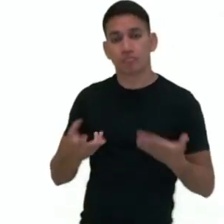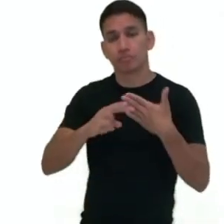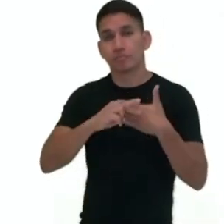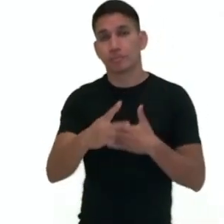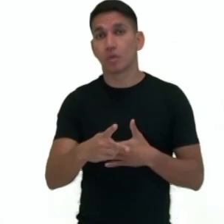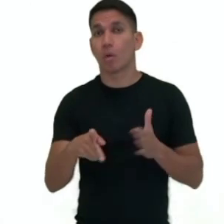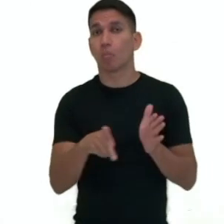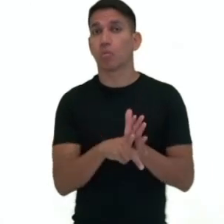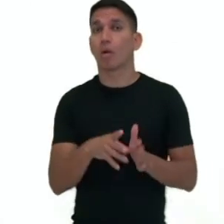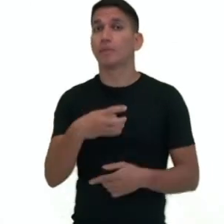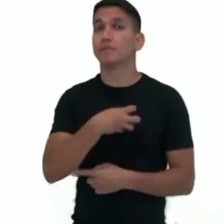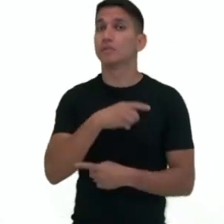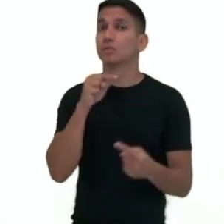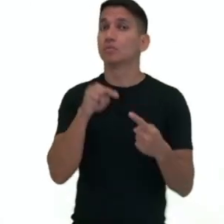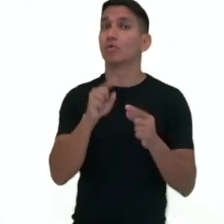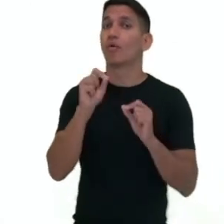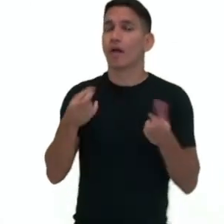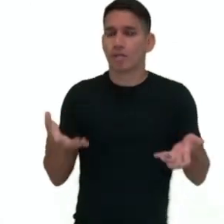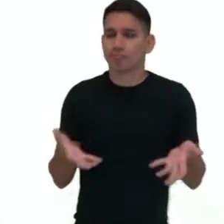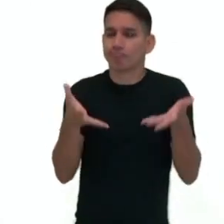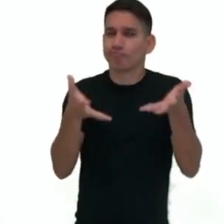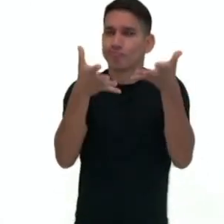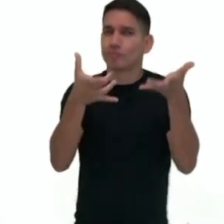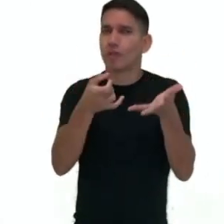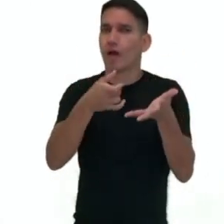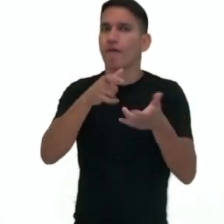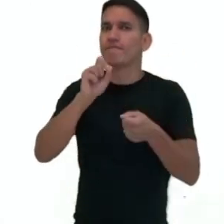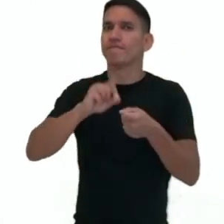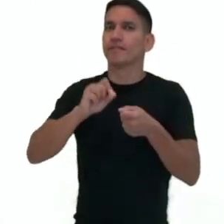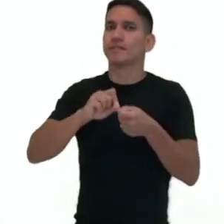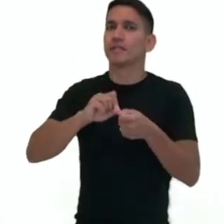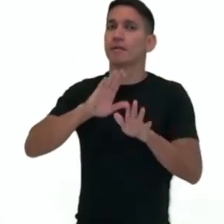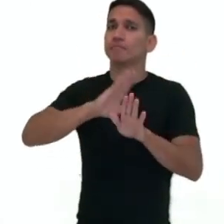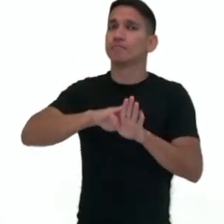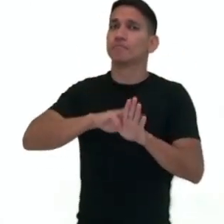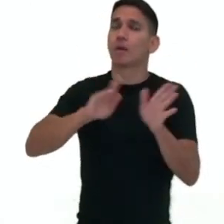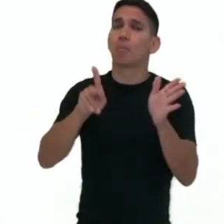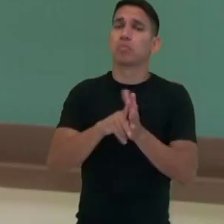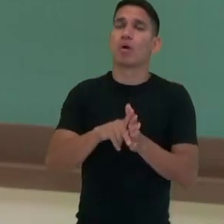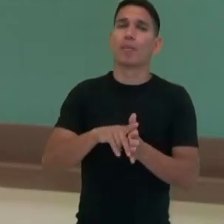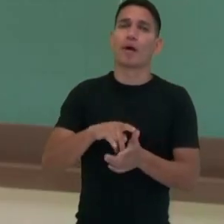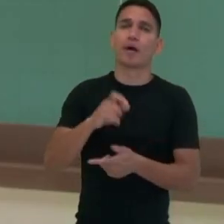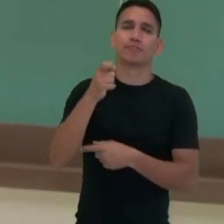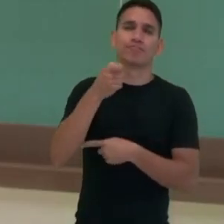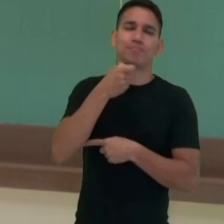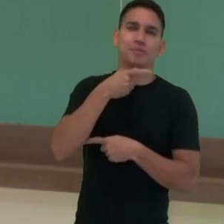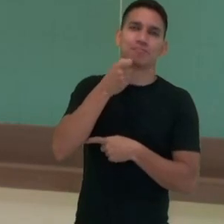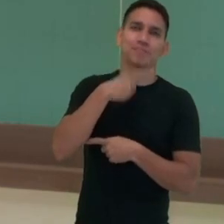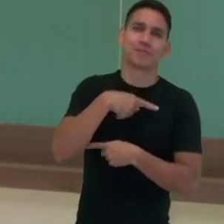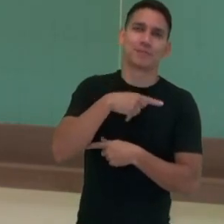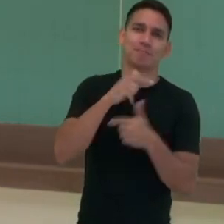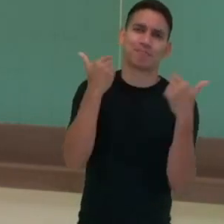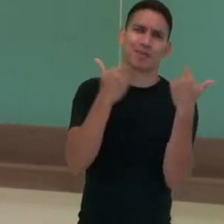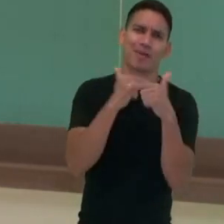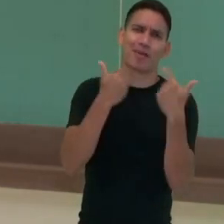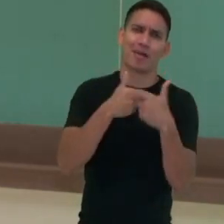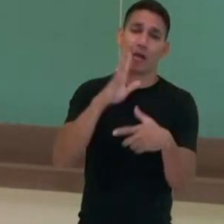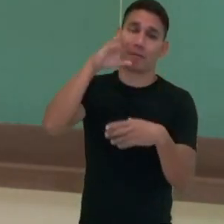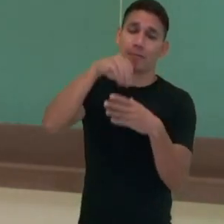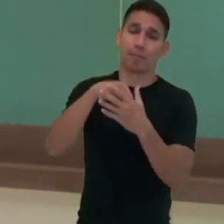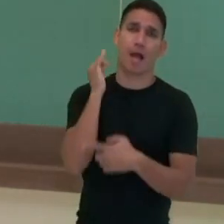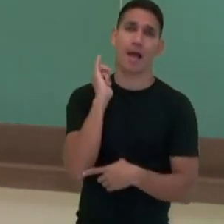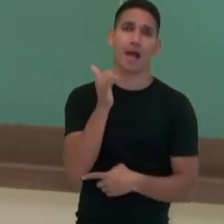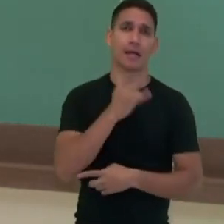aqui pretendido é de gerar, de provocar humor, graça, comicidade dentro daquele